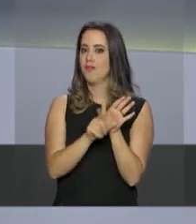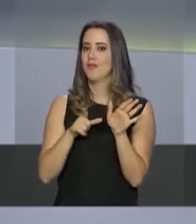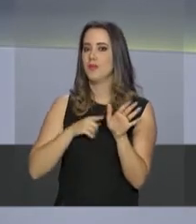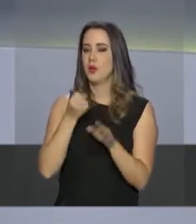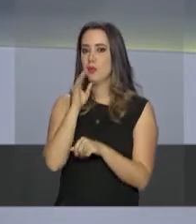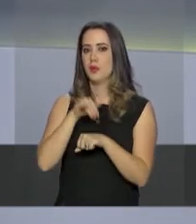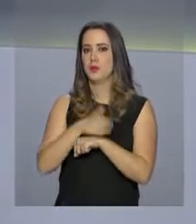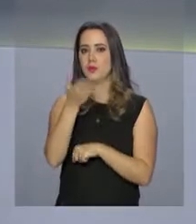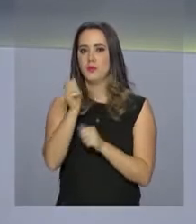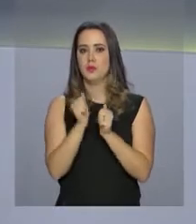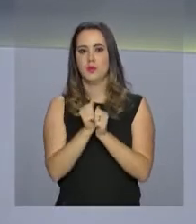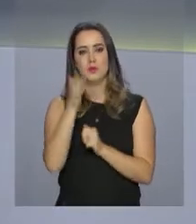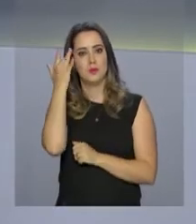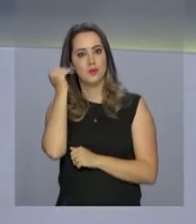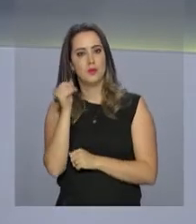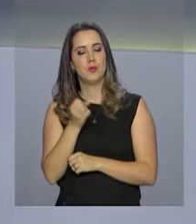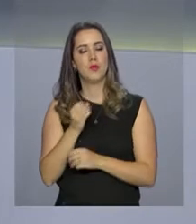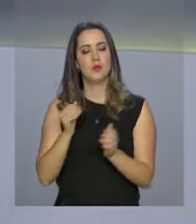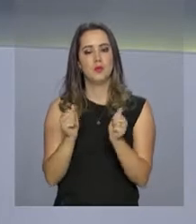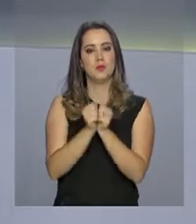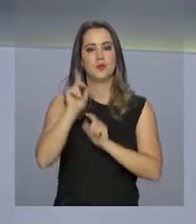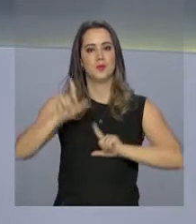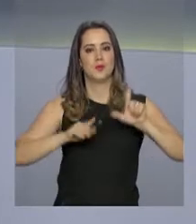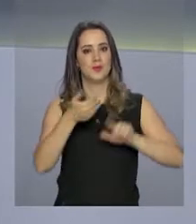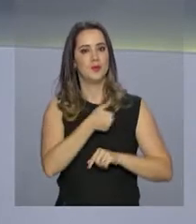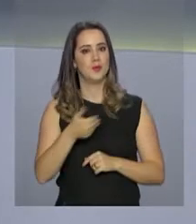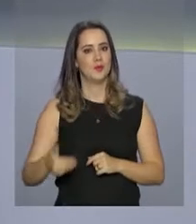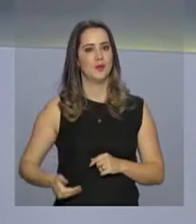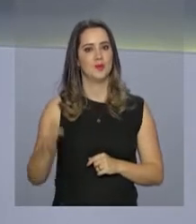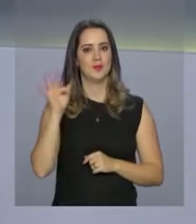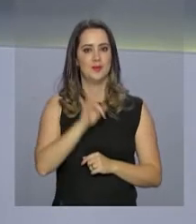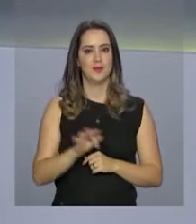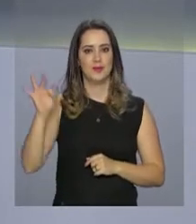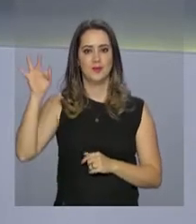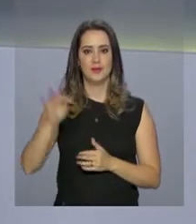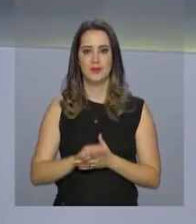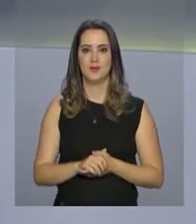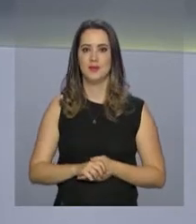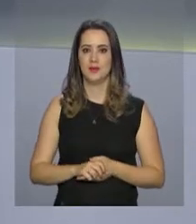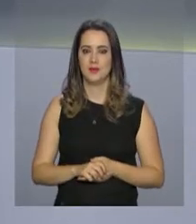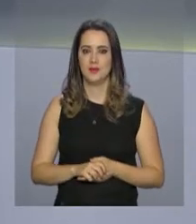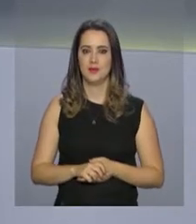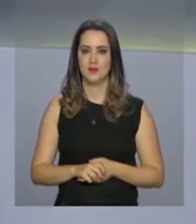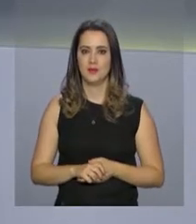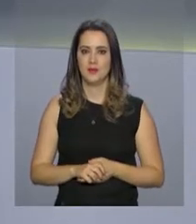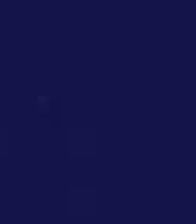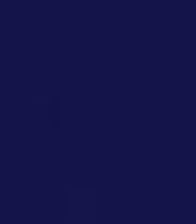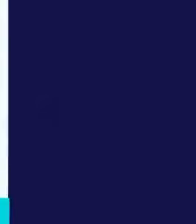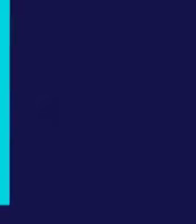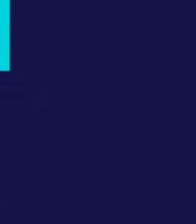boa noite para você e até amanhã. Continue com a gente aqui na NBR, a TV do Governo Federal.